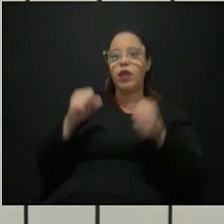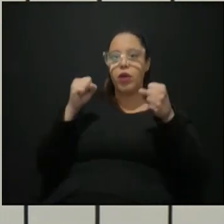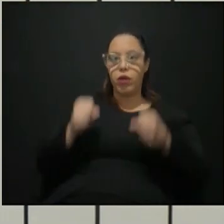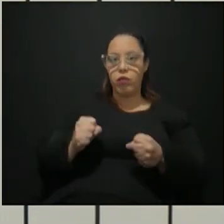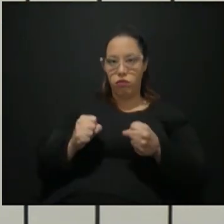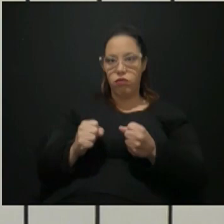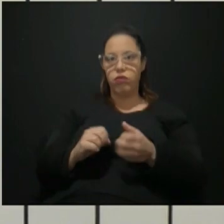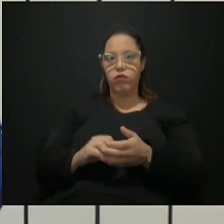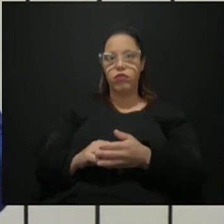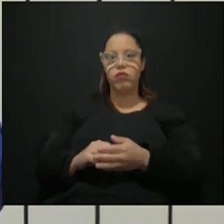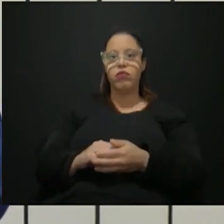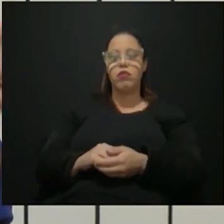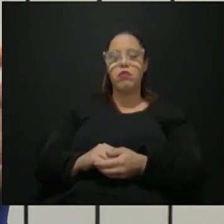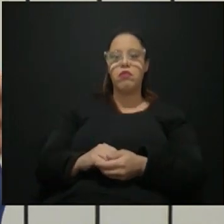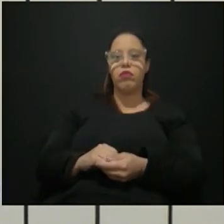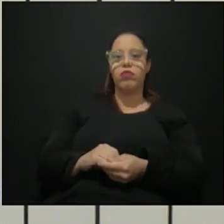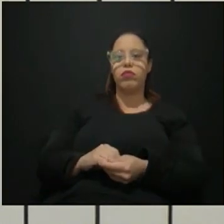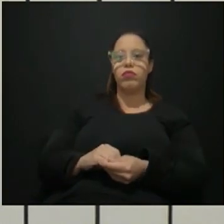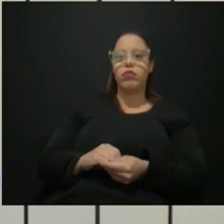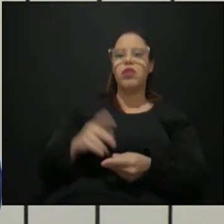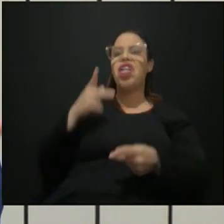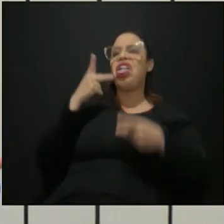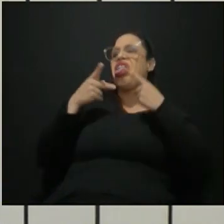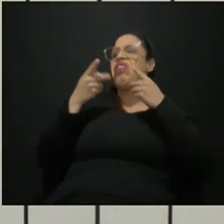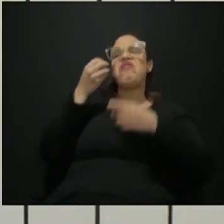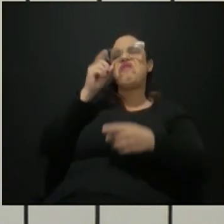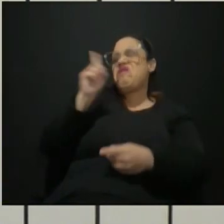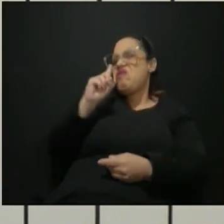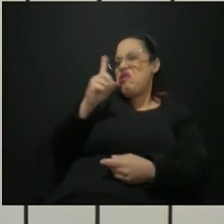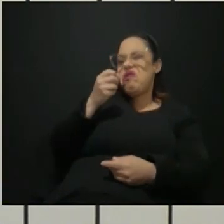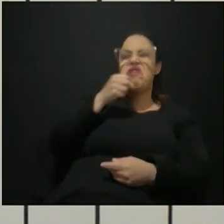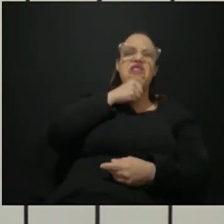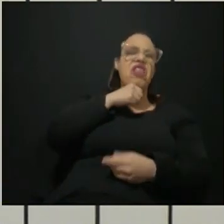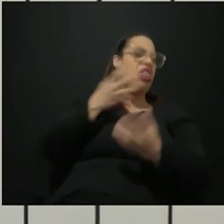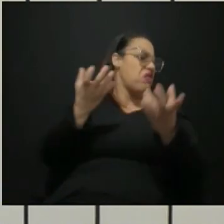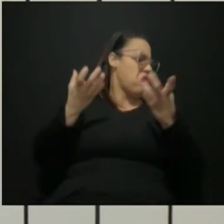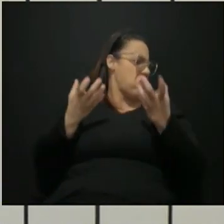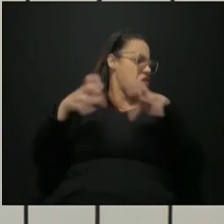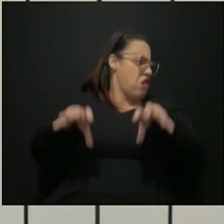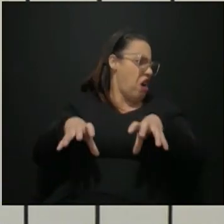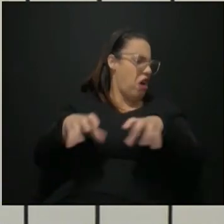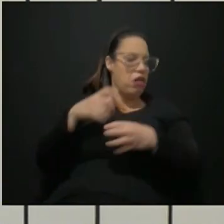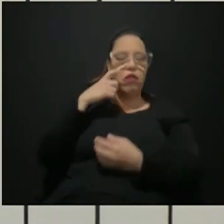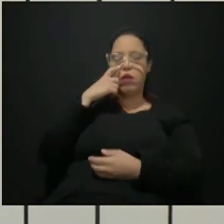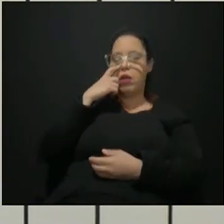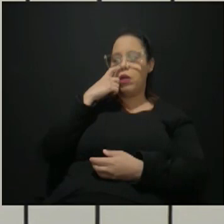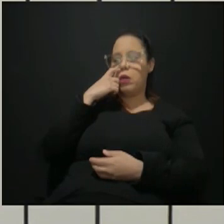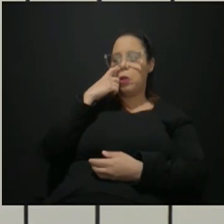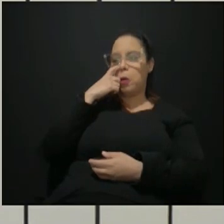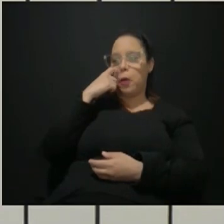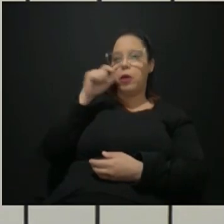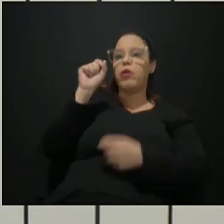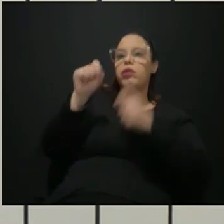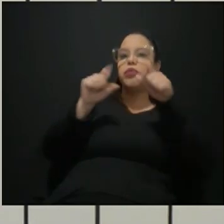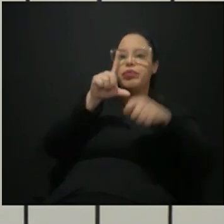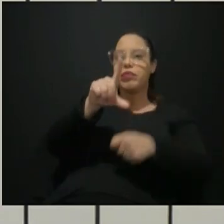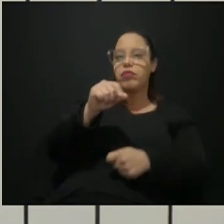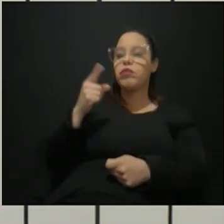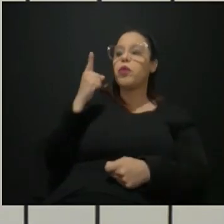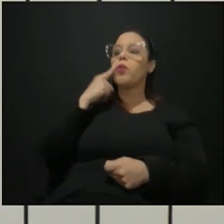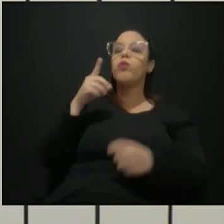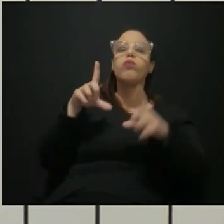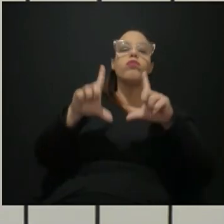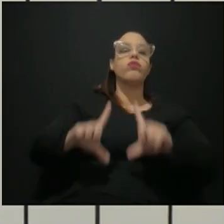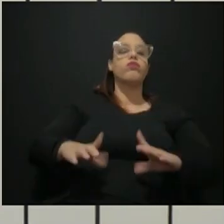prejuízos. A pessoa fala assim, não vou envelhecer, não quero envelhecer, porque tem essa questão também da pessoa que acaba se olhando no espelho e